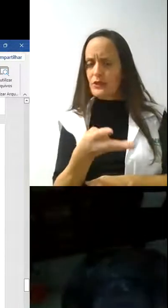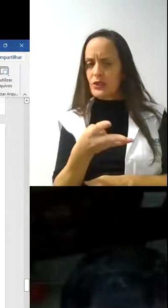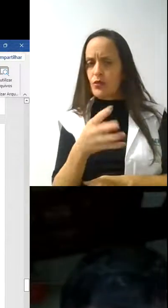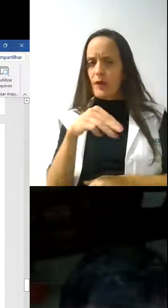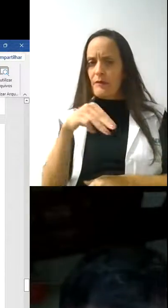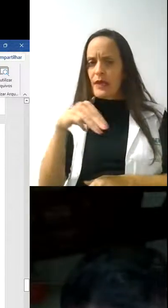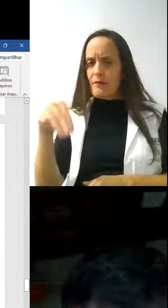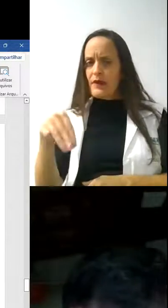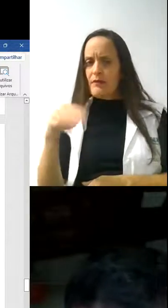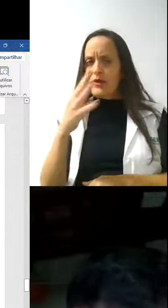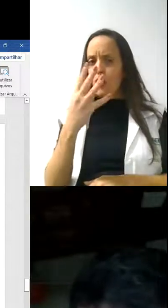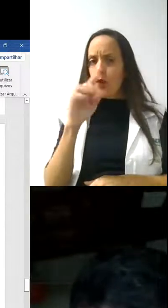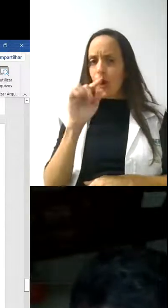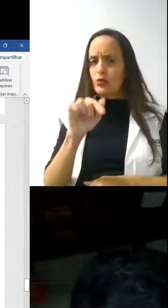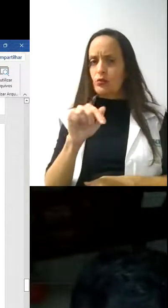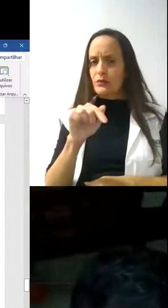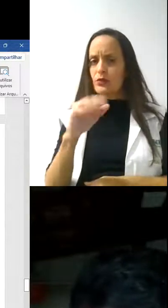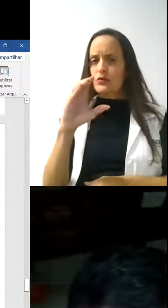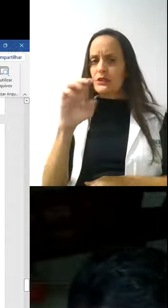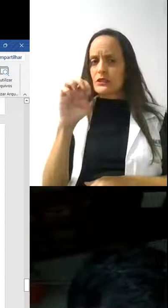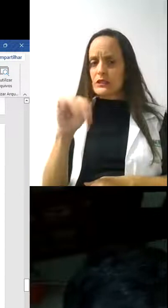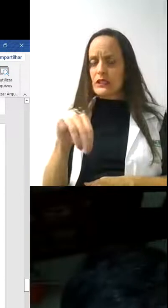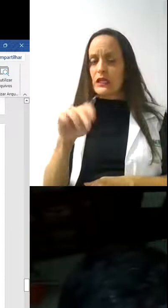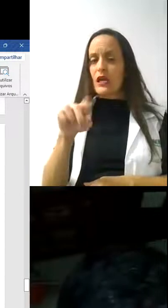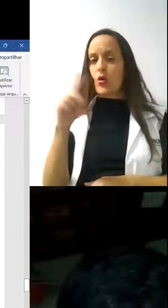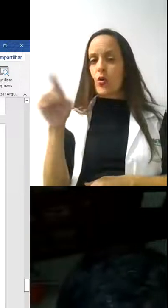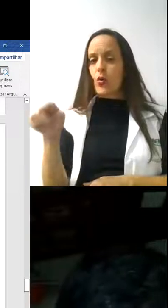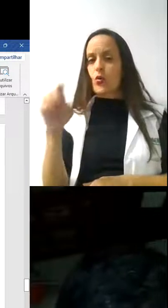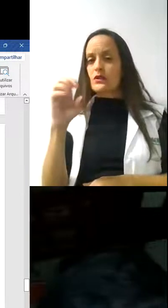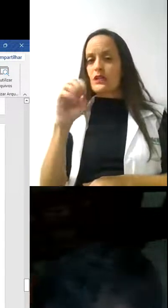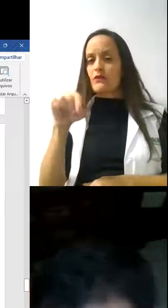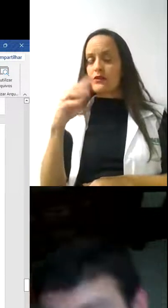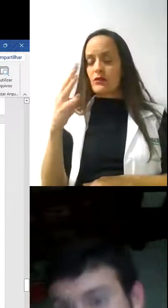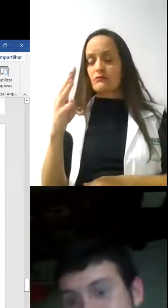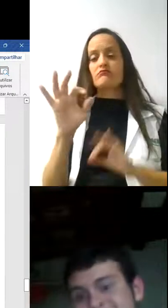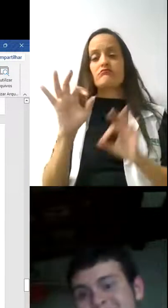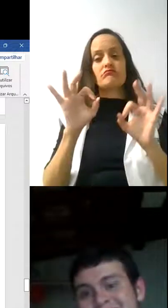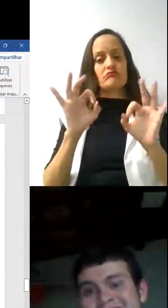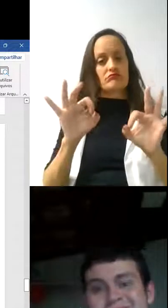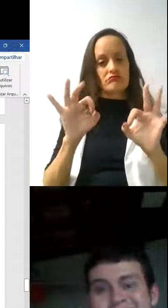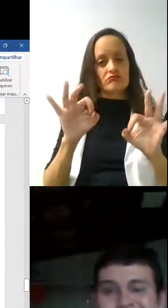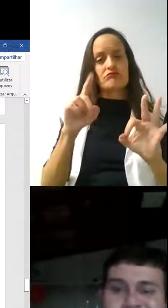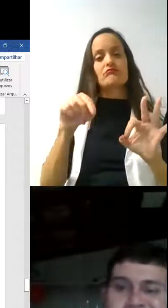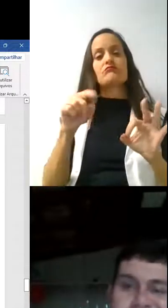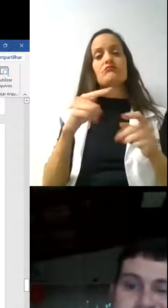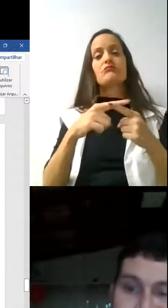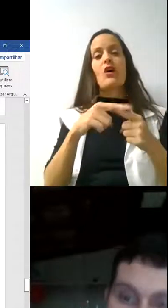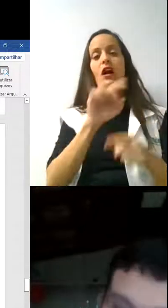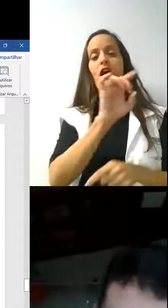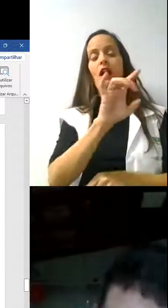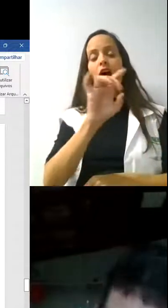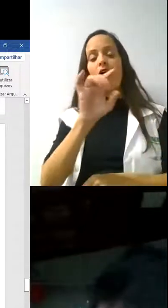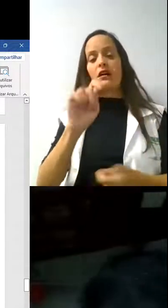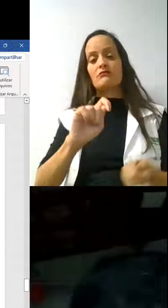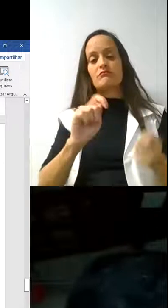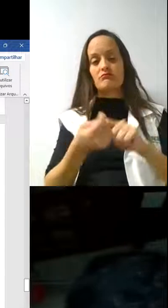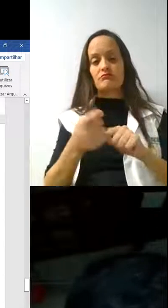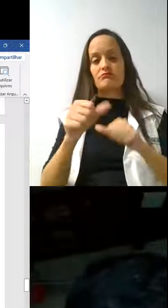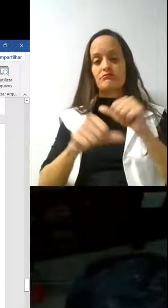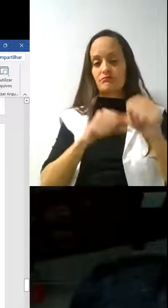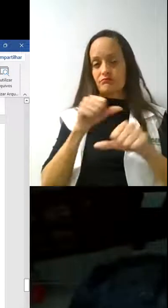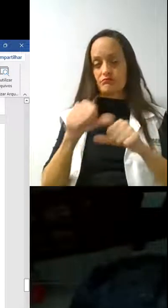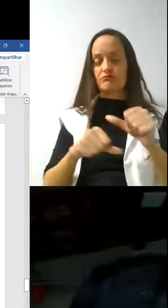medida real e representa ela no papel de uma outra forma, certo? Então, ela pode ser representada, por exemplo, os 40